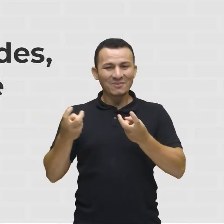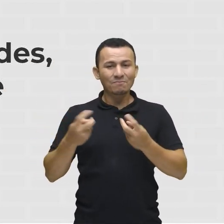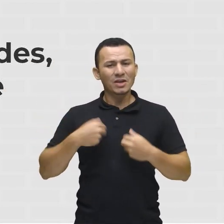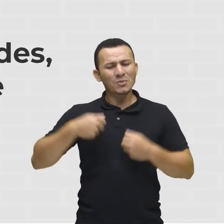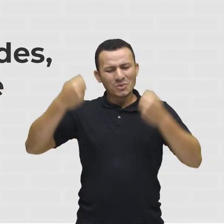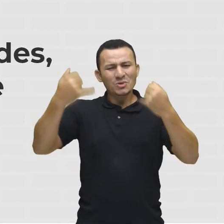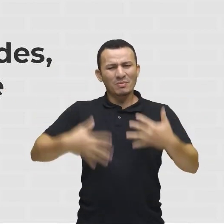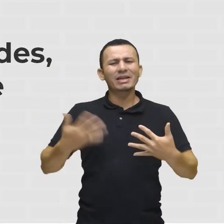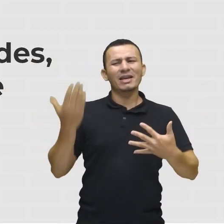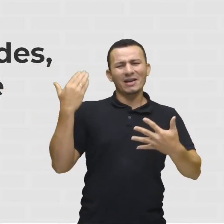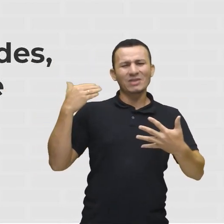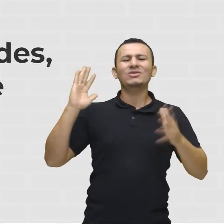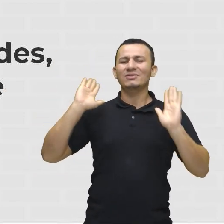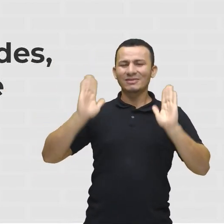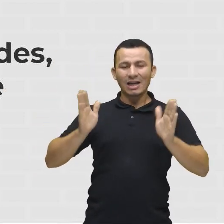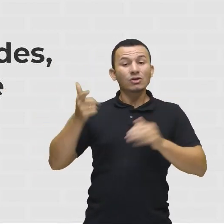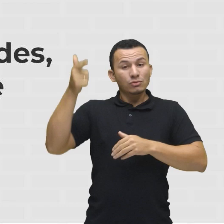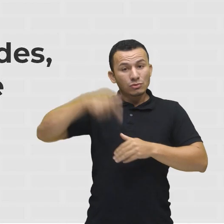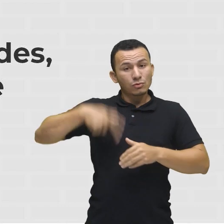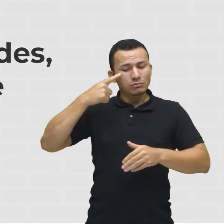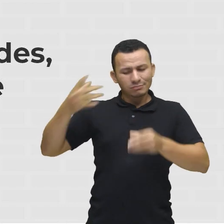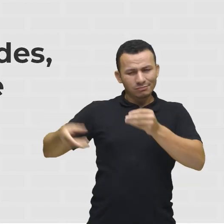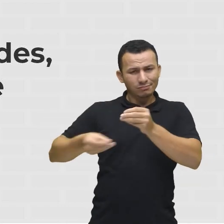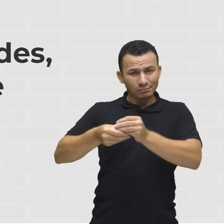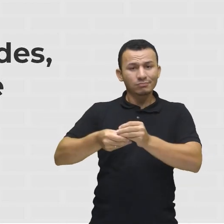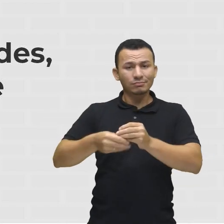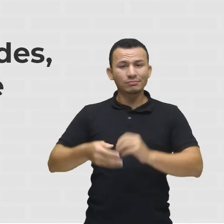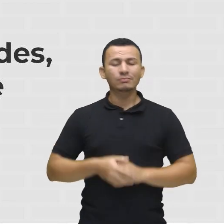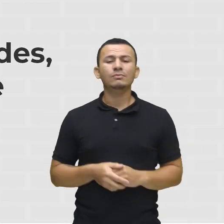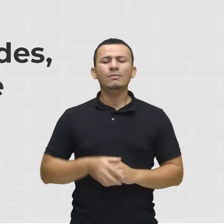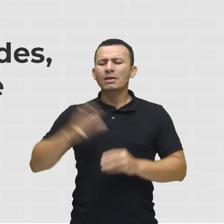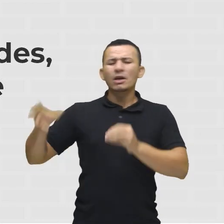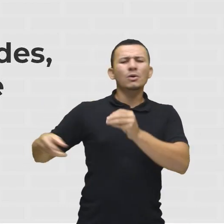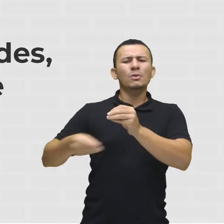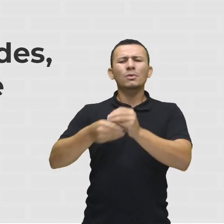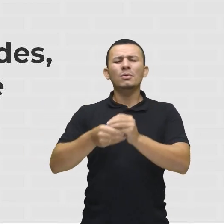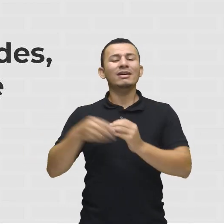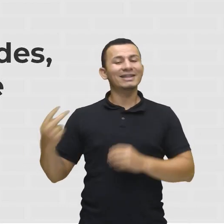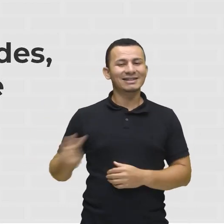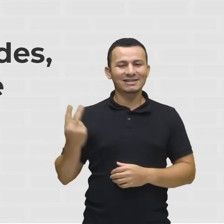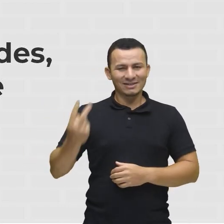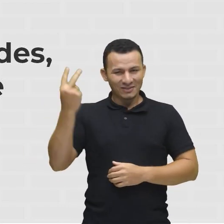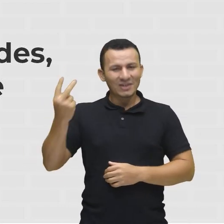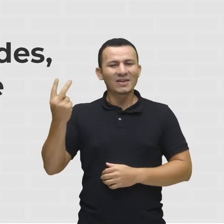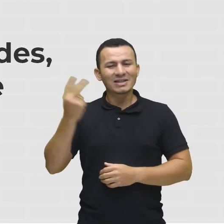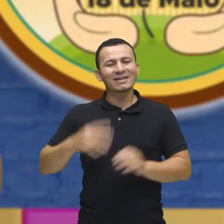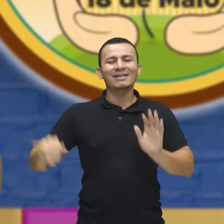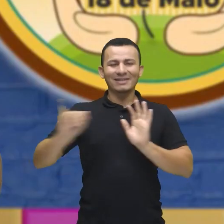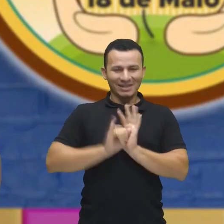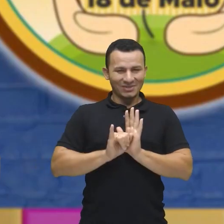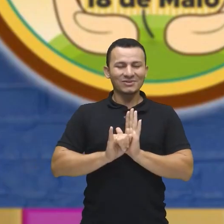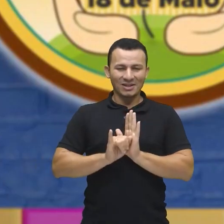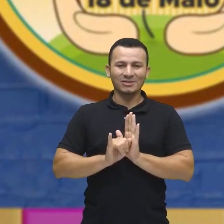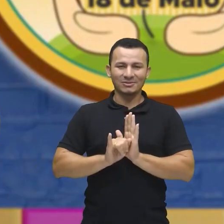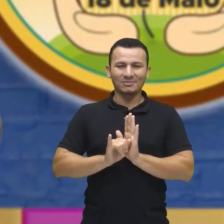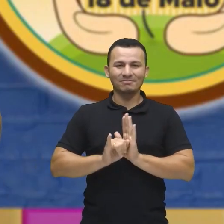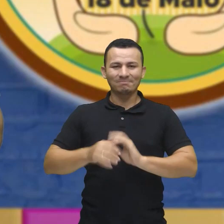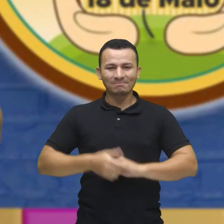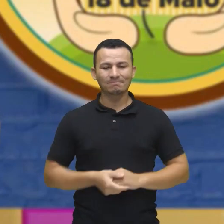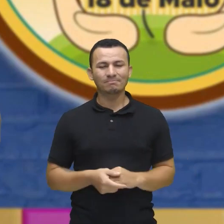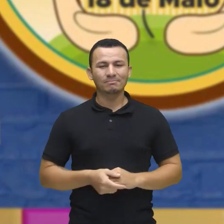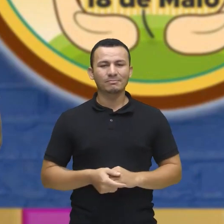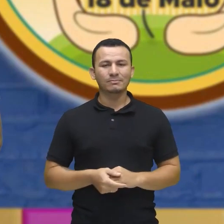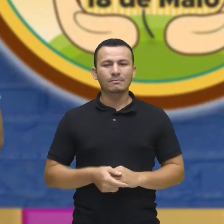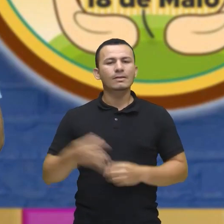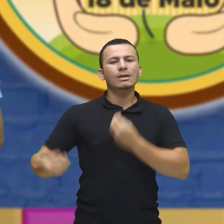já havia comentado com vocês? Essa contribuição, essa valorização da identidade. Como é